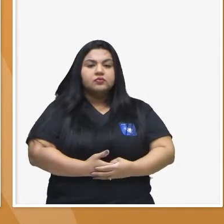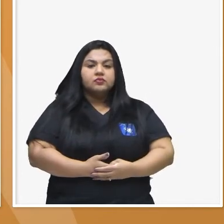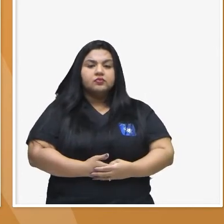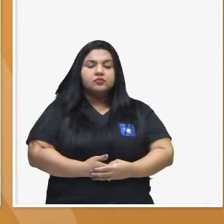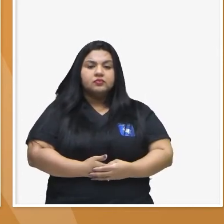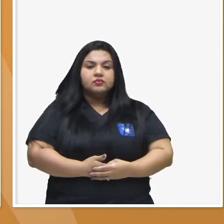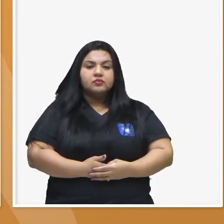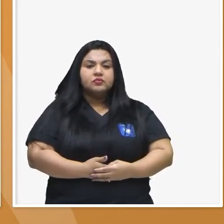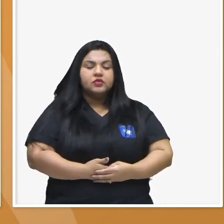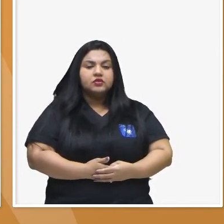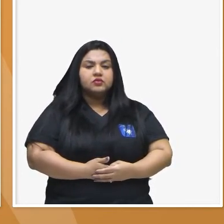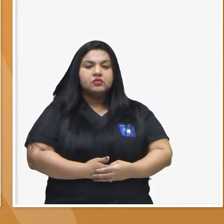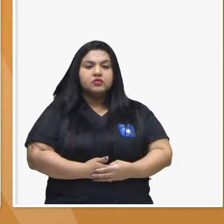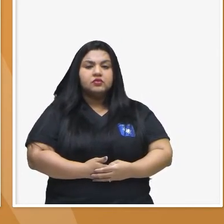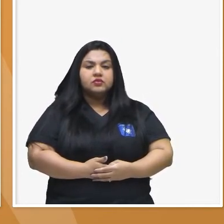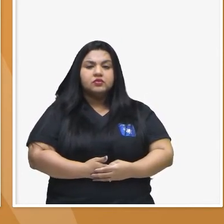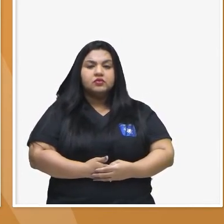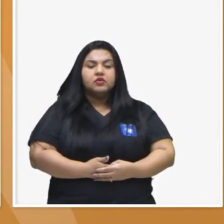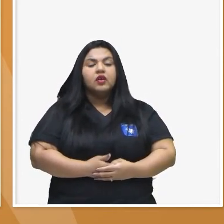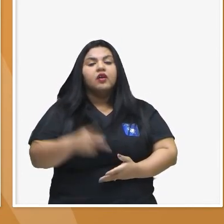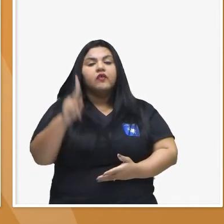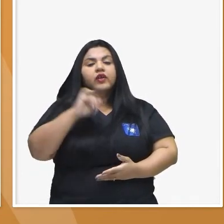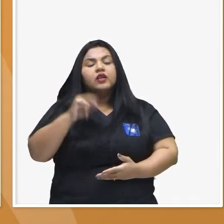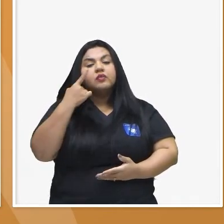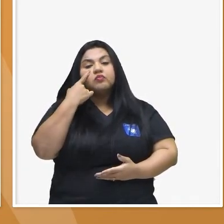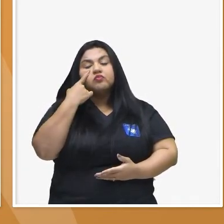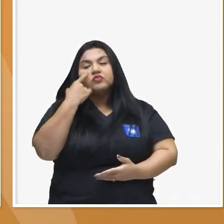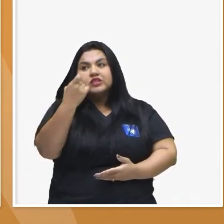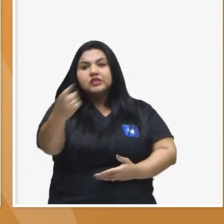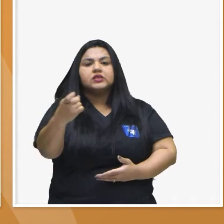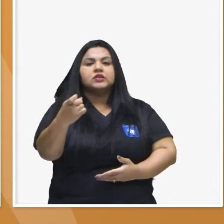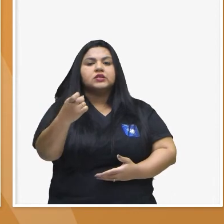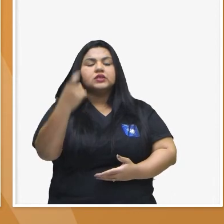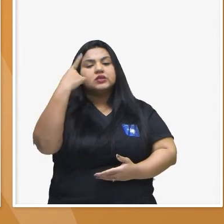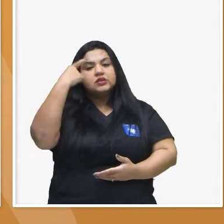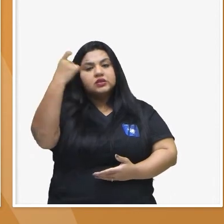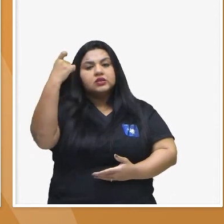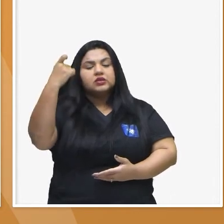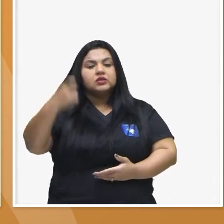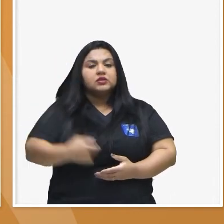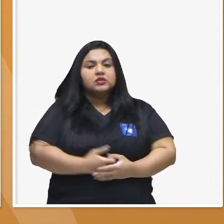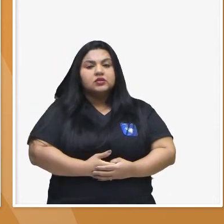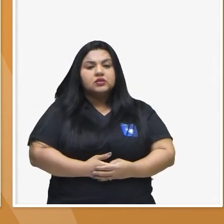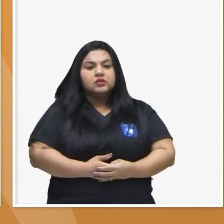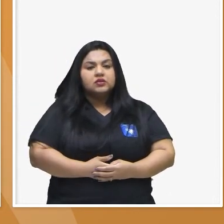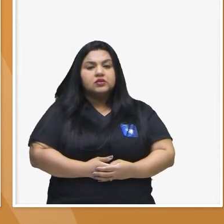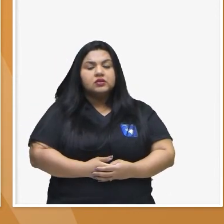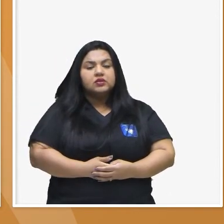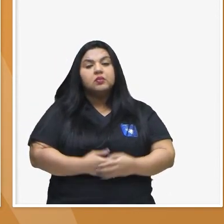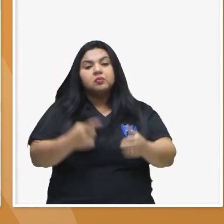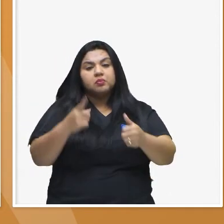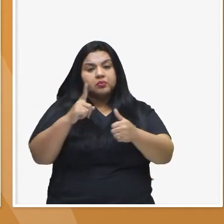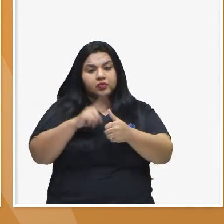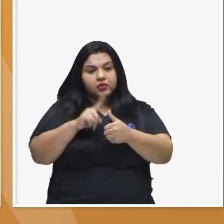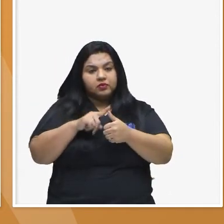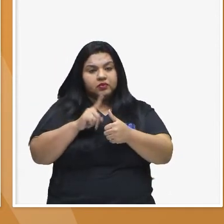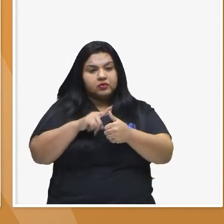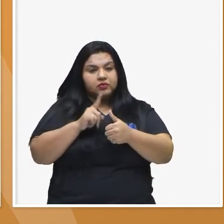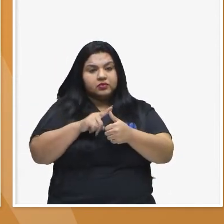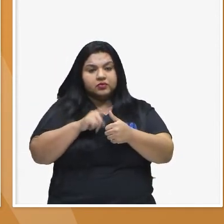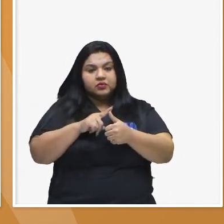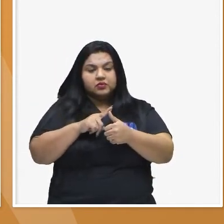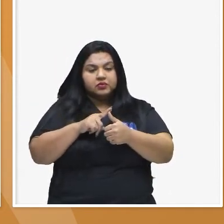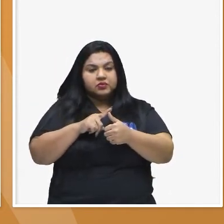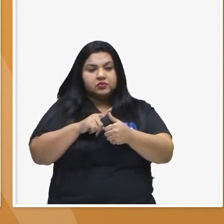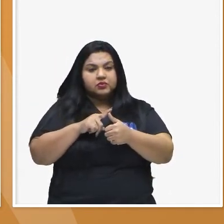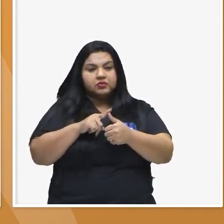E aí ele vai dar umas ideias interessantes, né, em torno dessa formação da consciência, que é, primeiro, ele vai